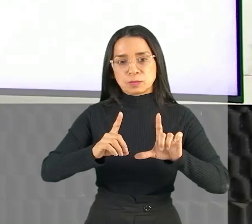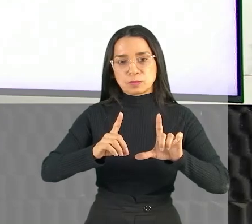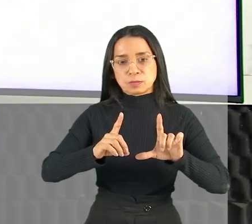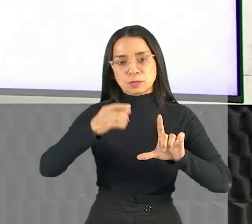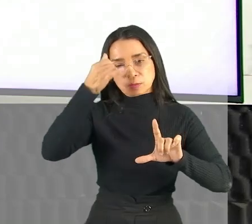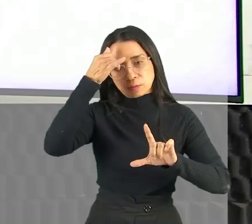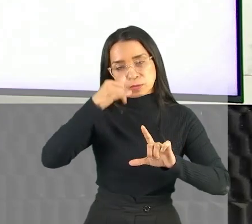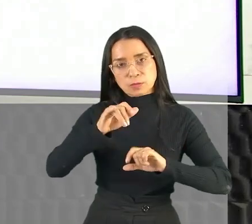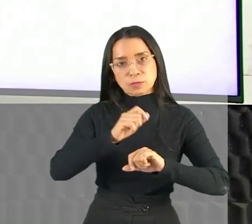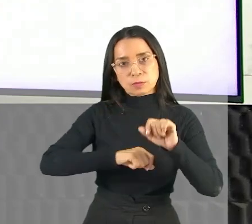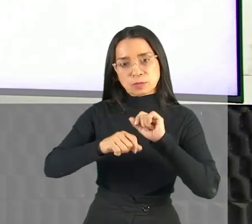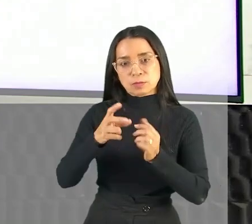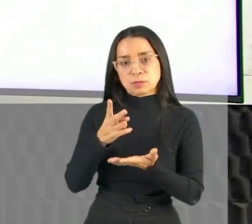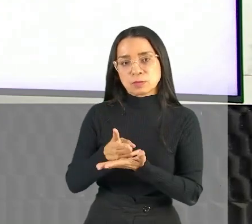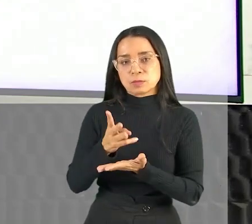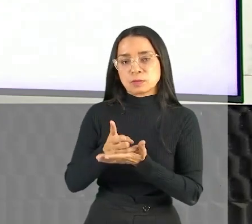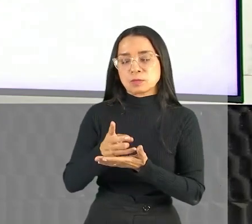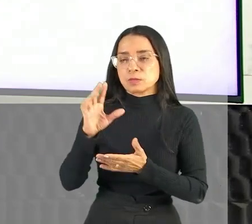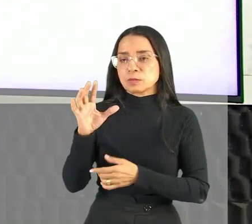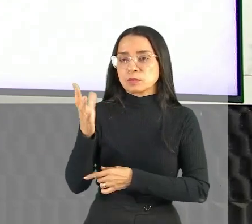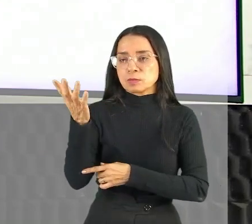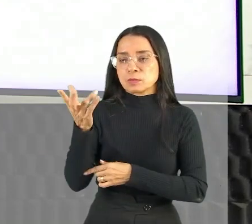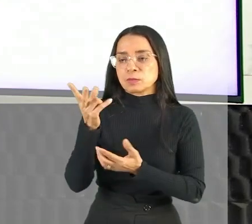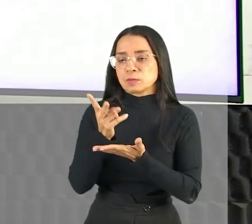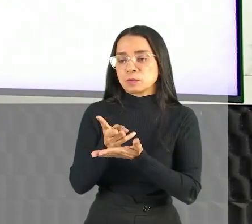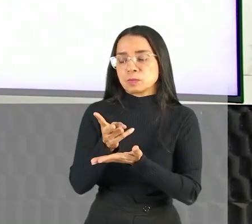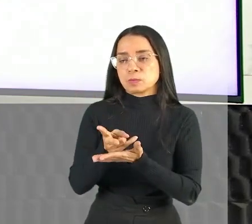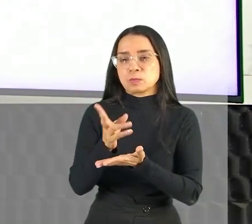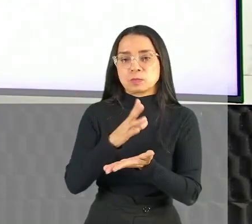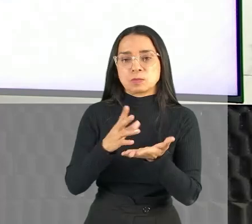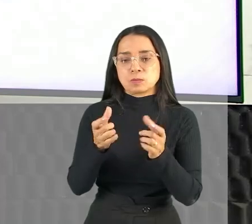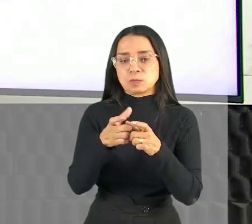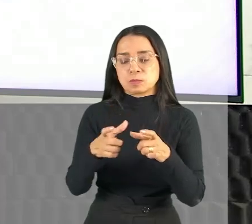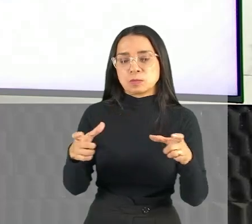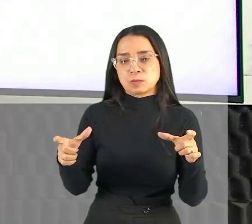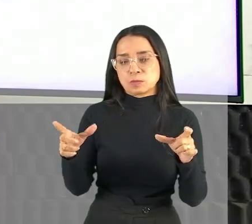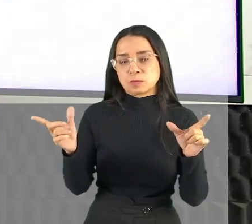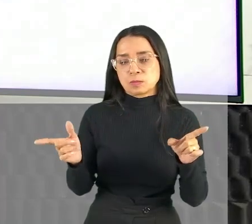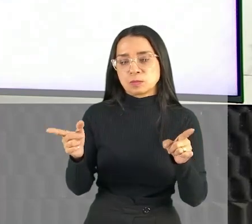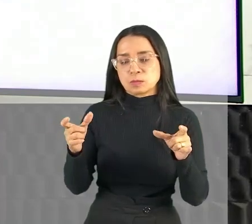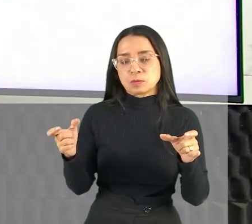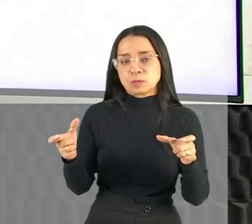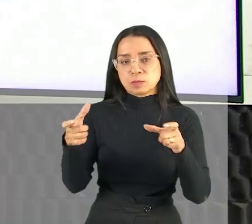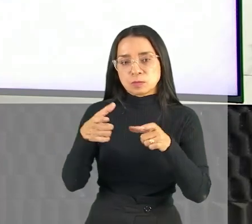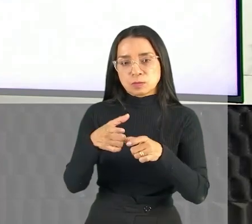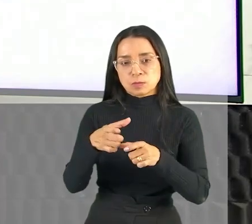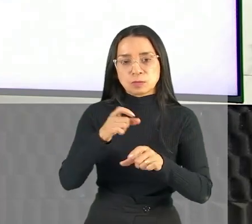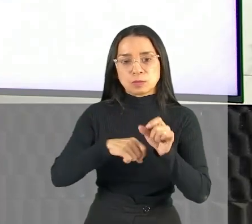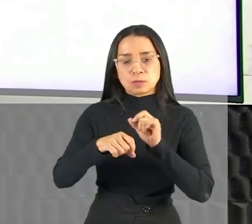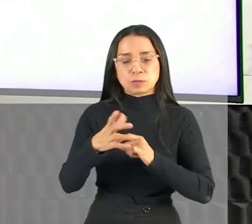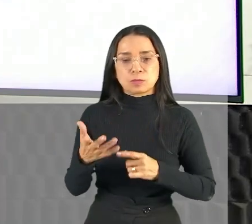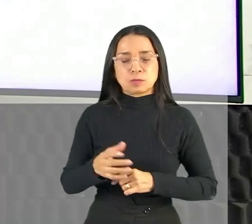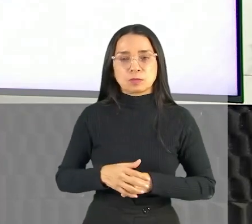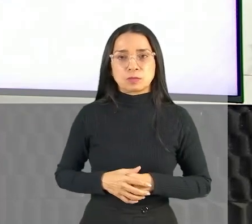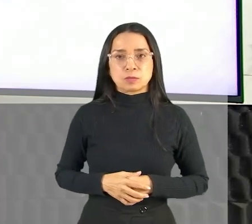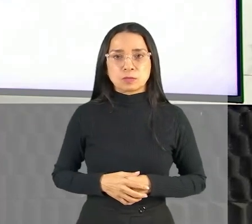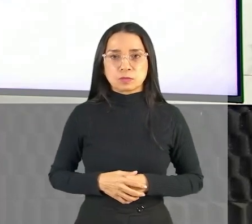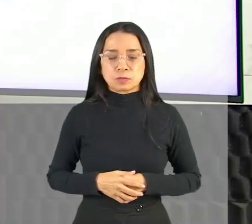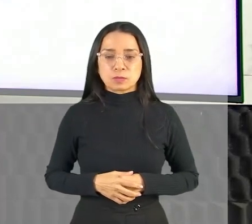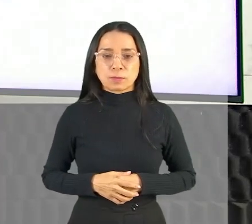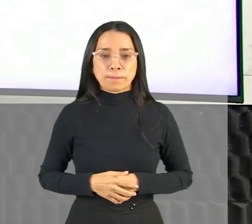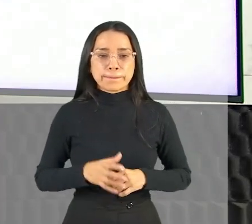eu evito, eu estou mantendo aquela situação ali constante, eu não estou nem aumentando, né, nem diminuindo a demanda pelo